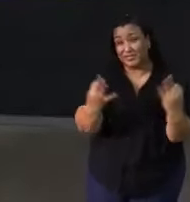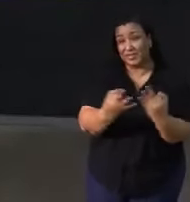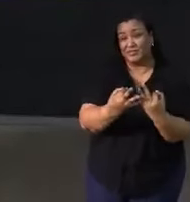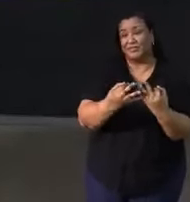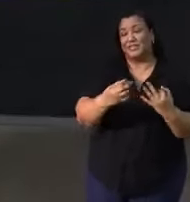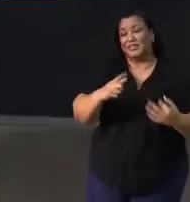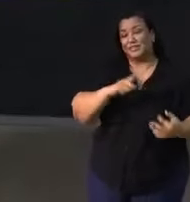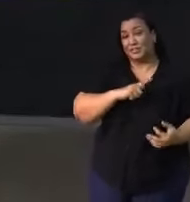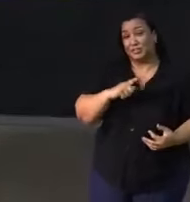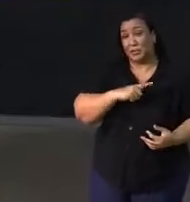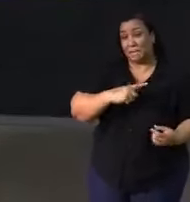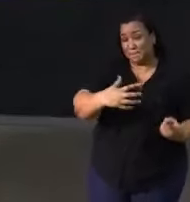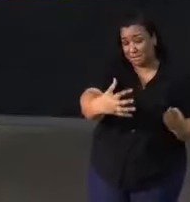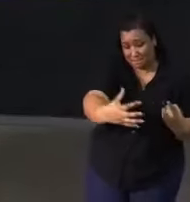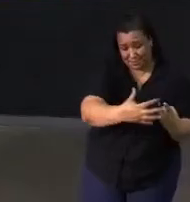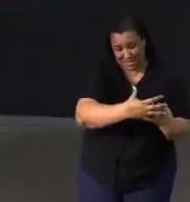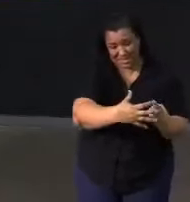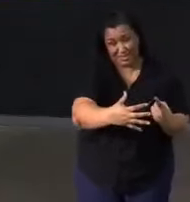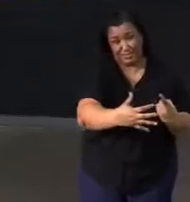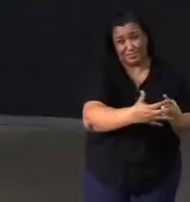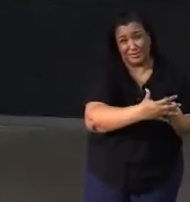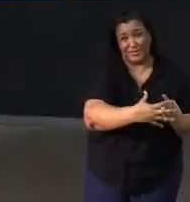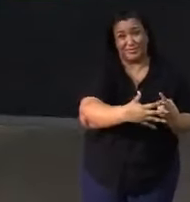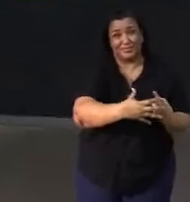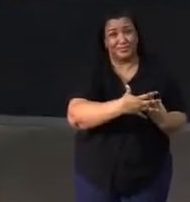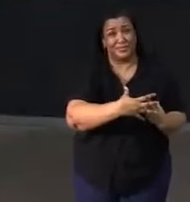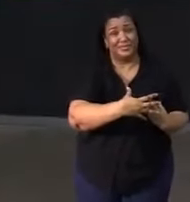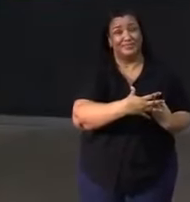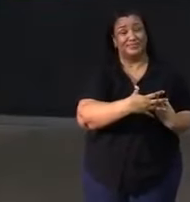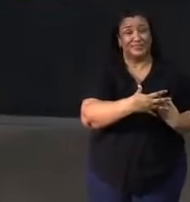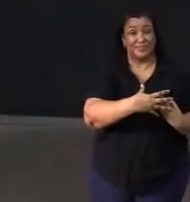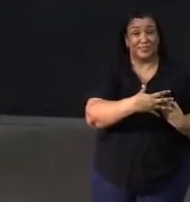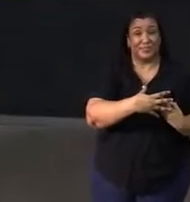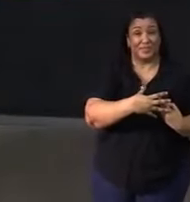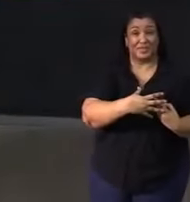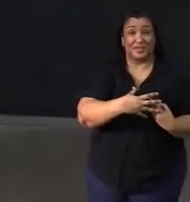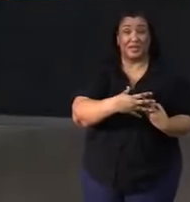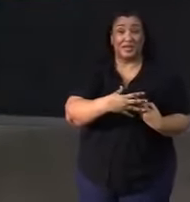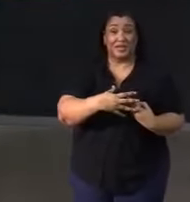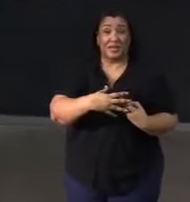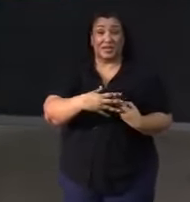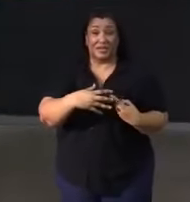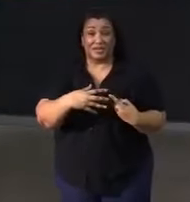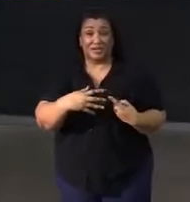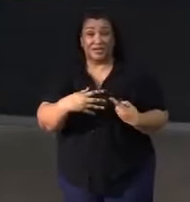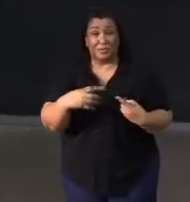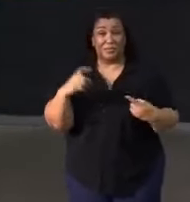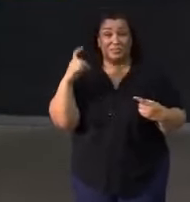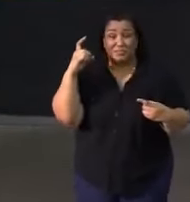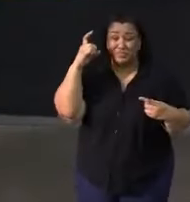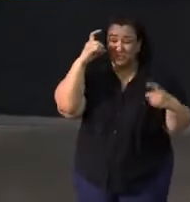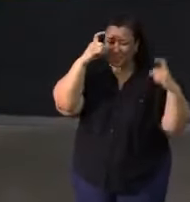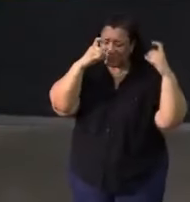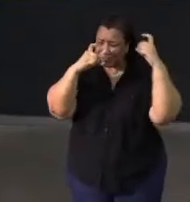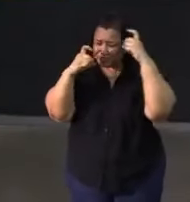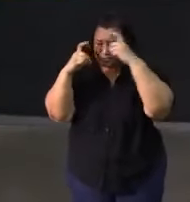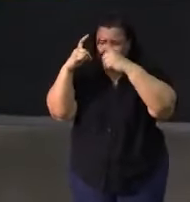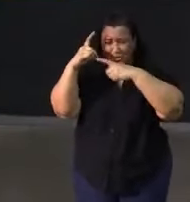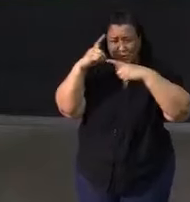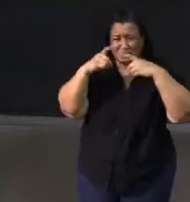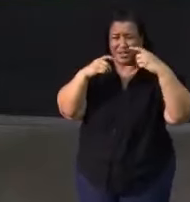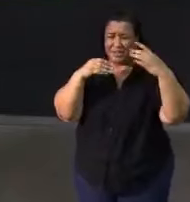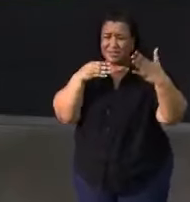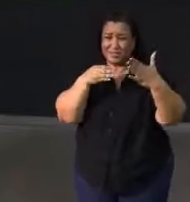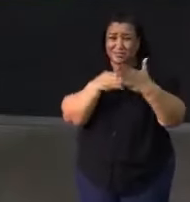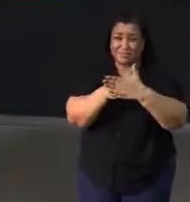foram perseguidos e injustiçados. Enfrentaram situações insolúveis,